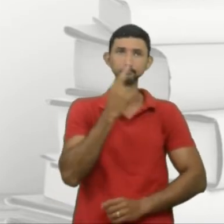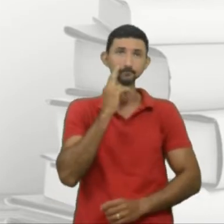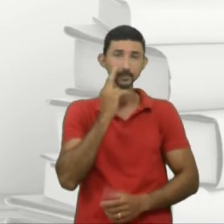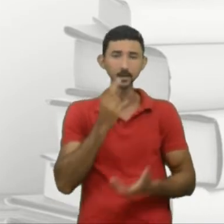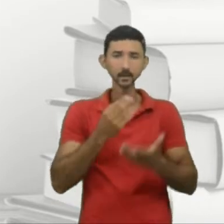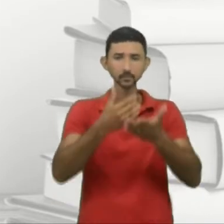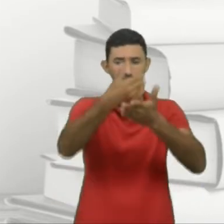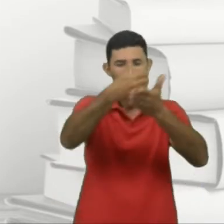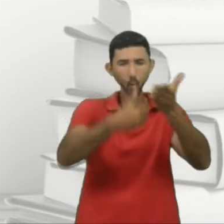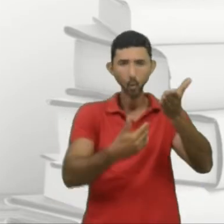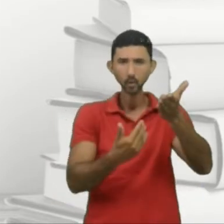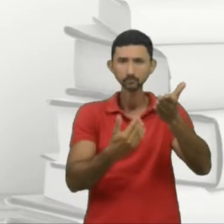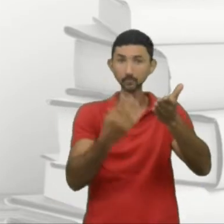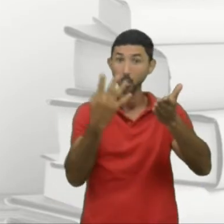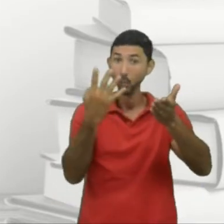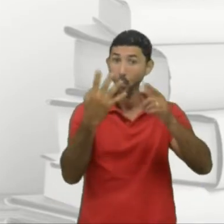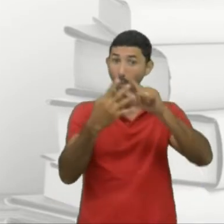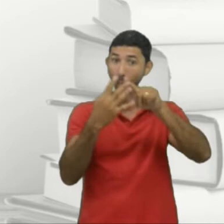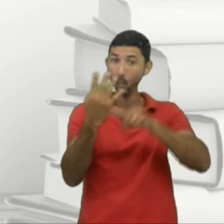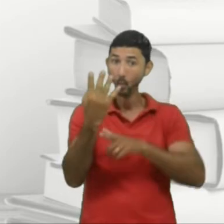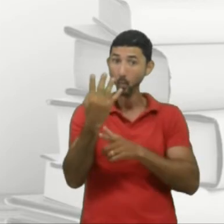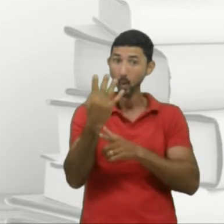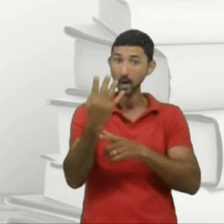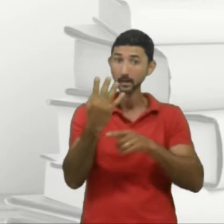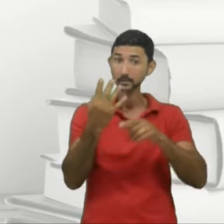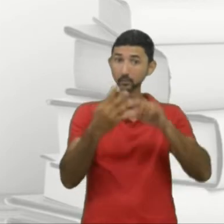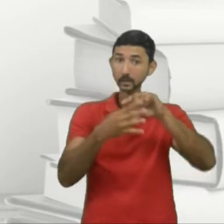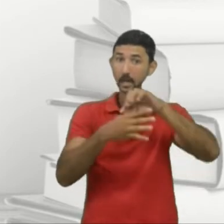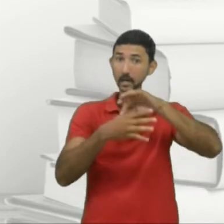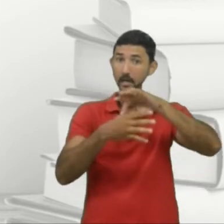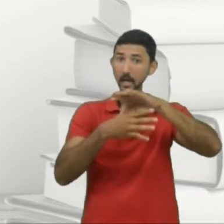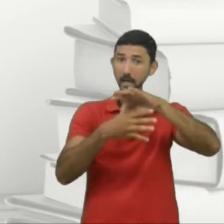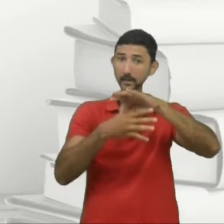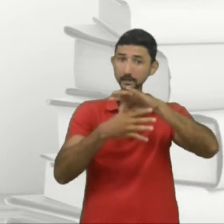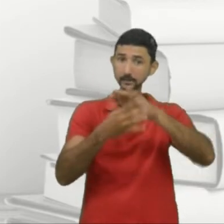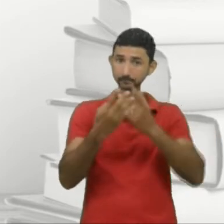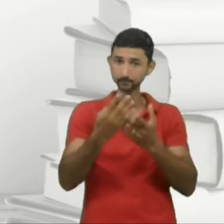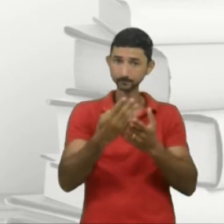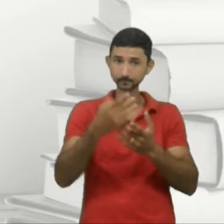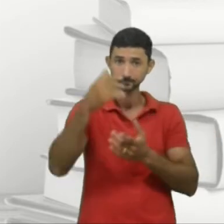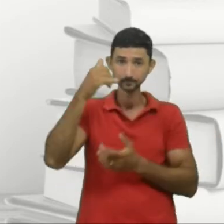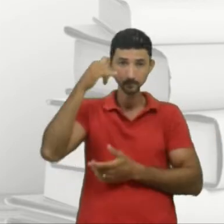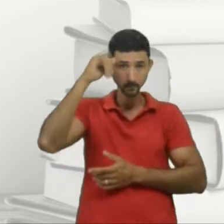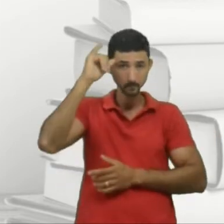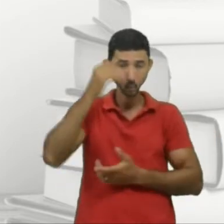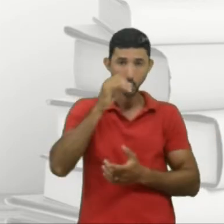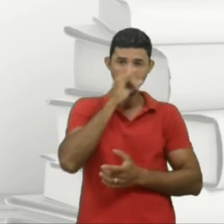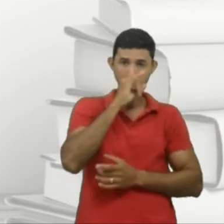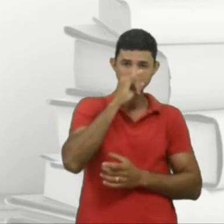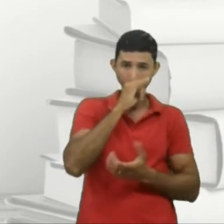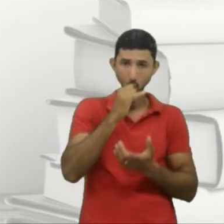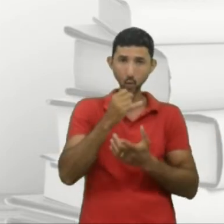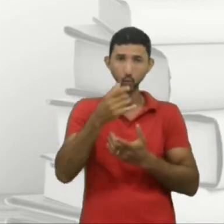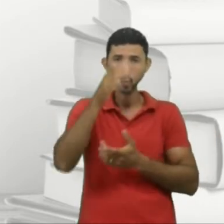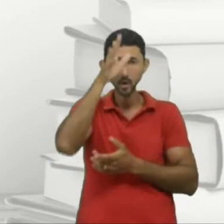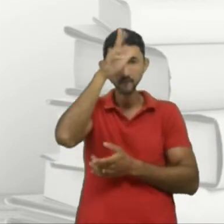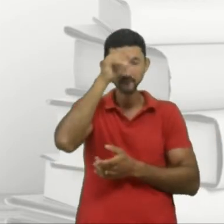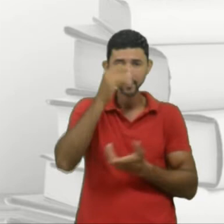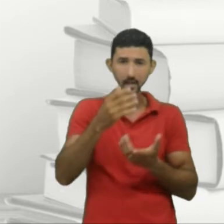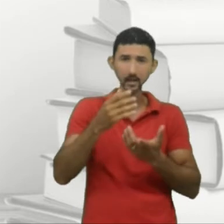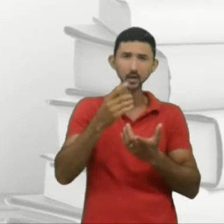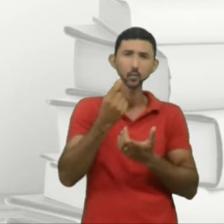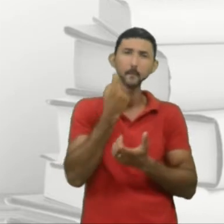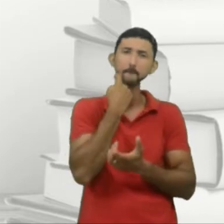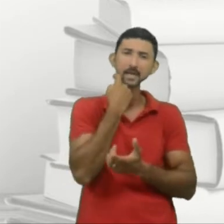seu cardápio 4 tipos diferentes de carnes: boi, porco, frango e peixe, que podem